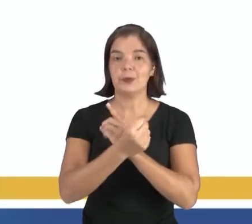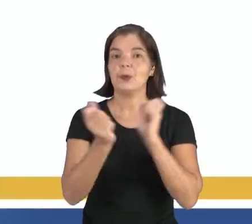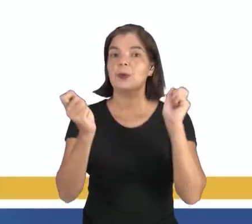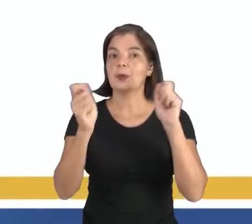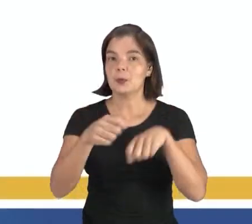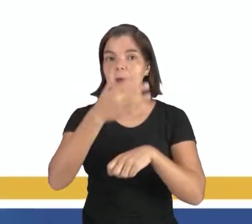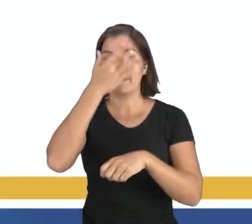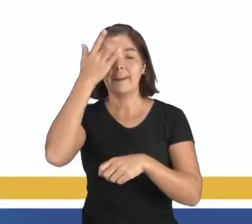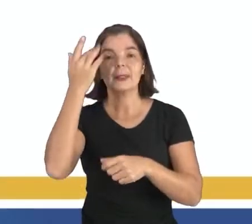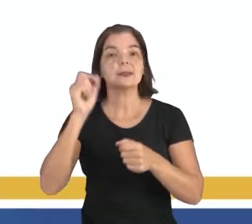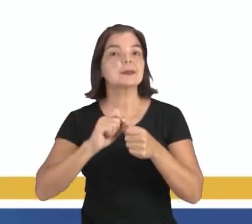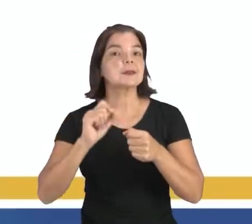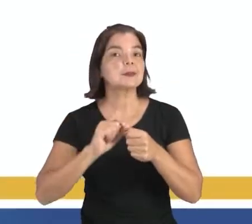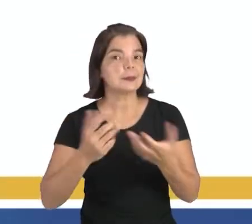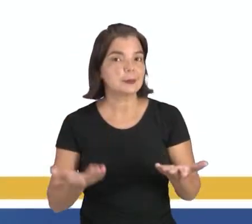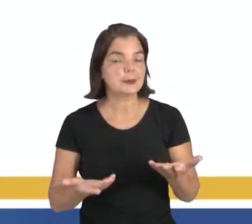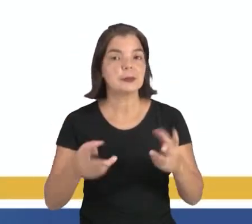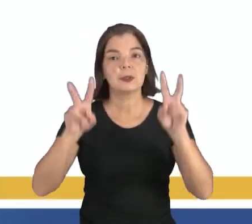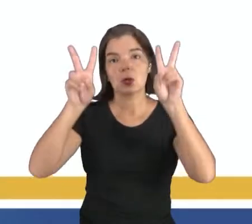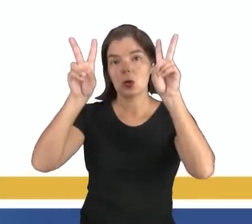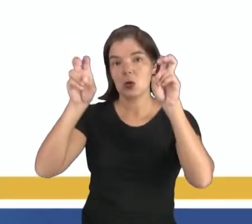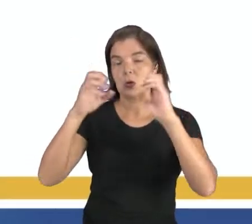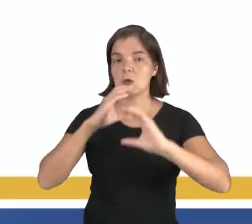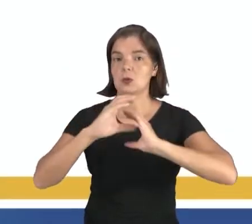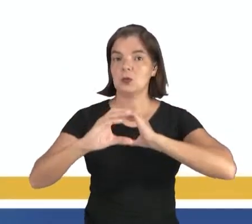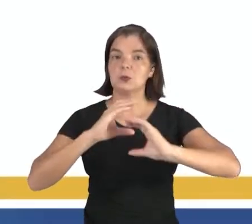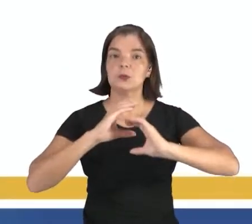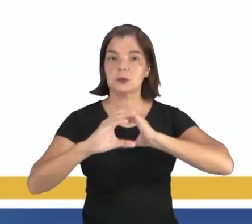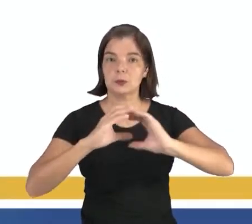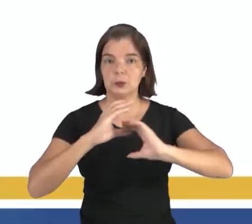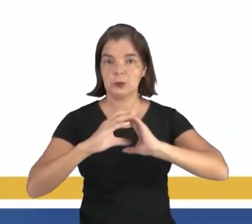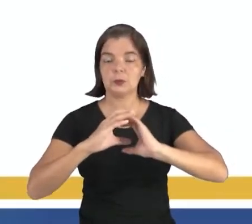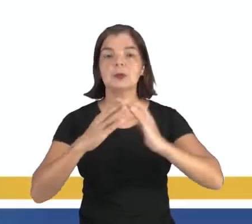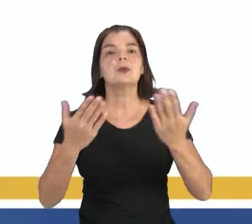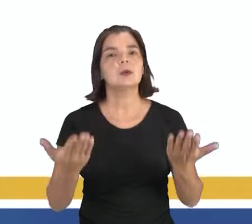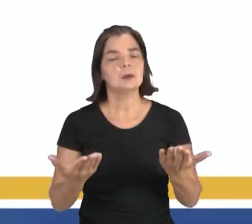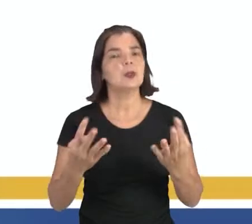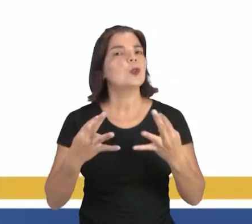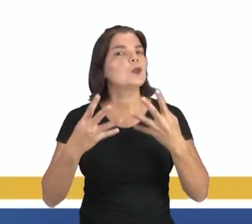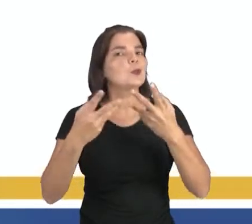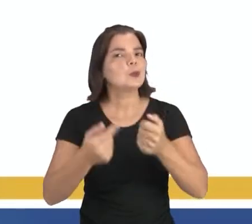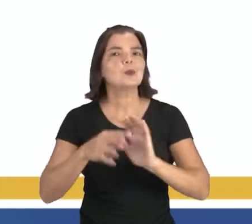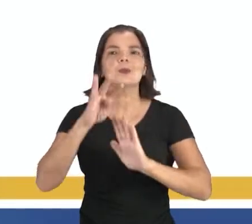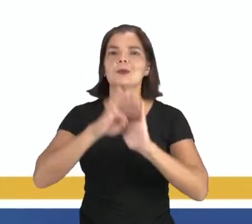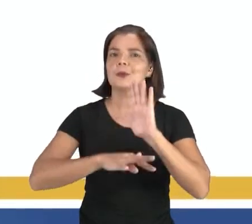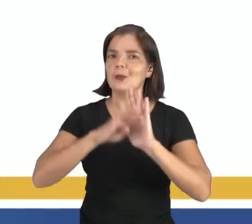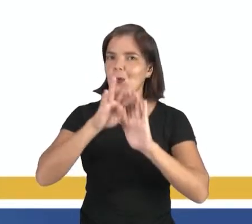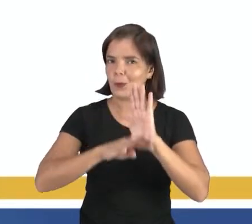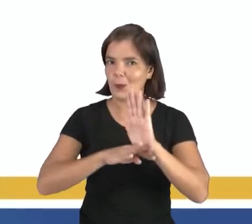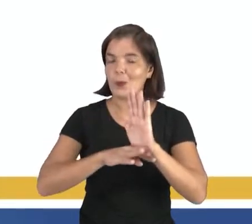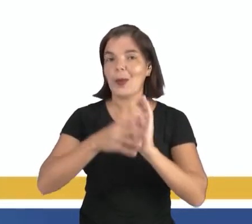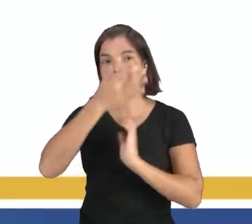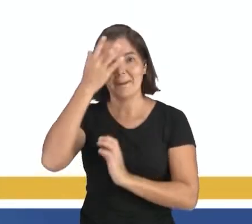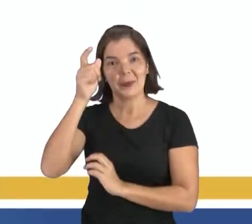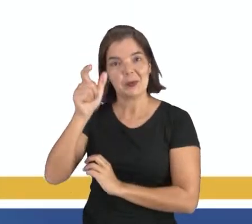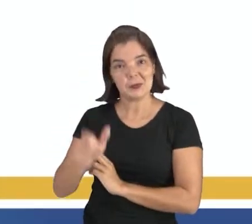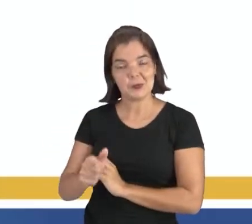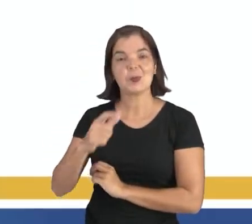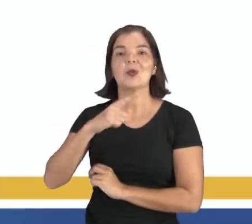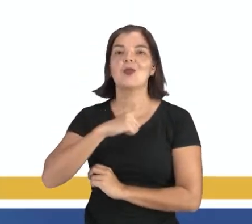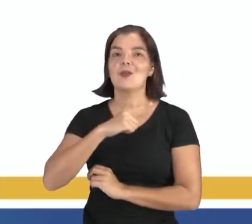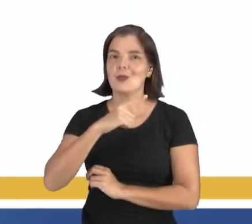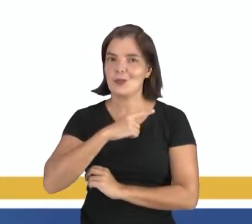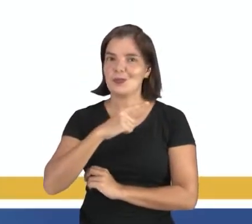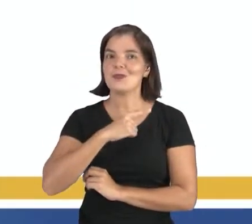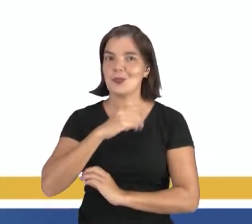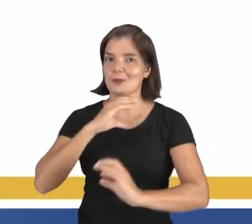que foram feitos. Quando o assunto é comunicação, ou seja, todo texto dirige-se a alguém e tem uma